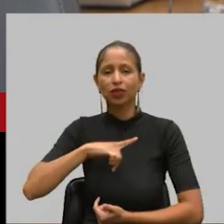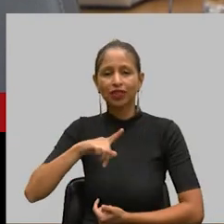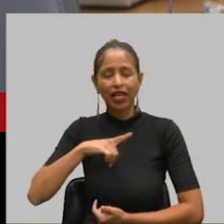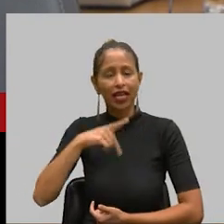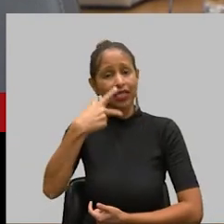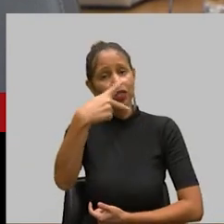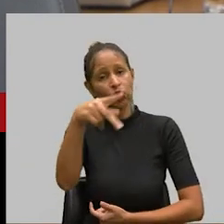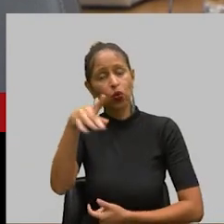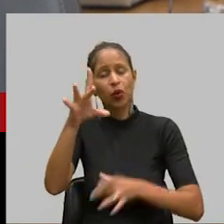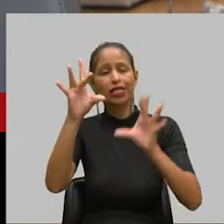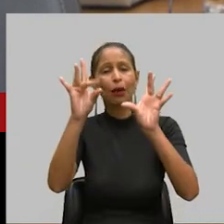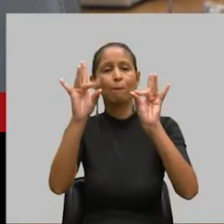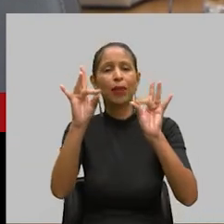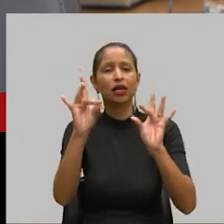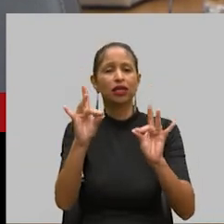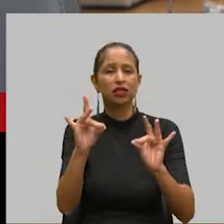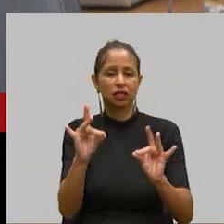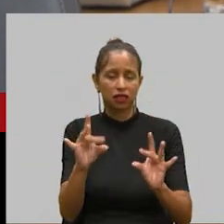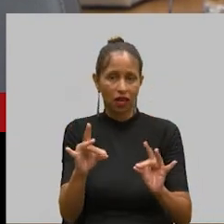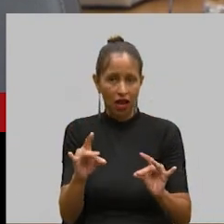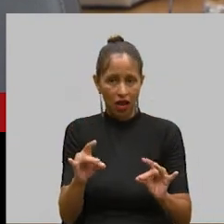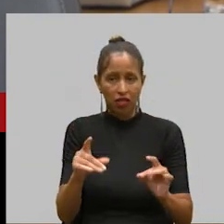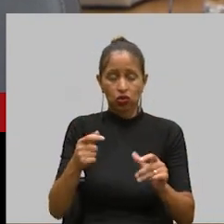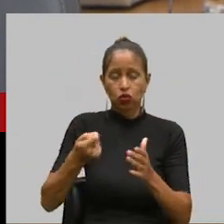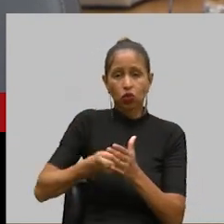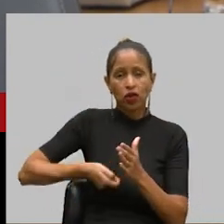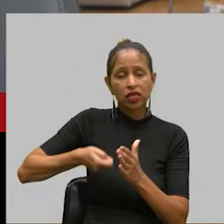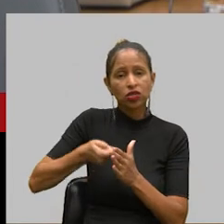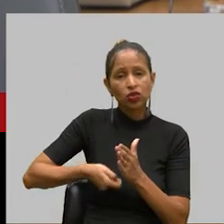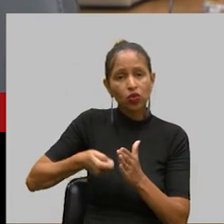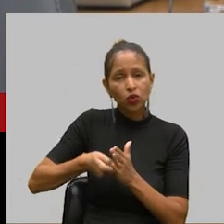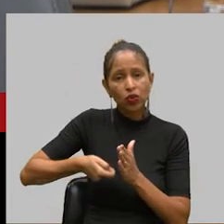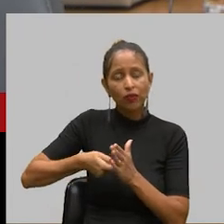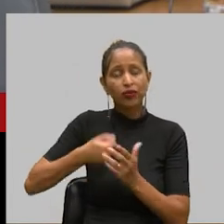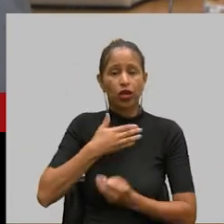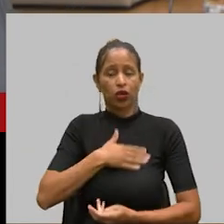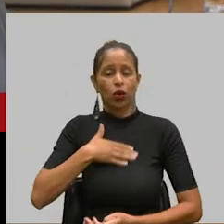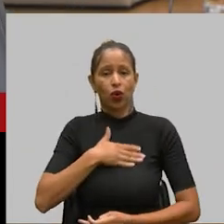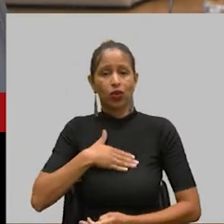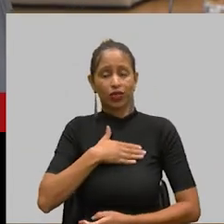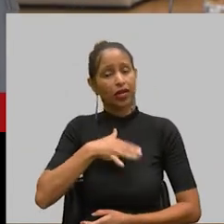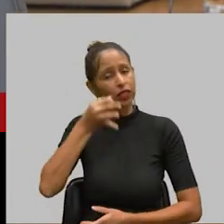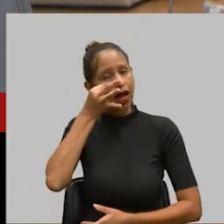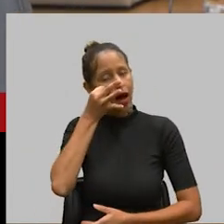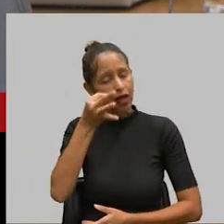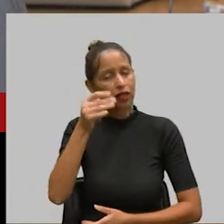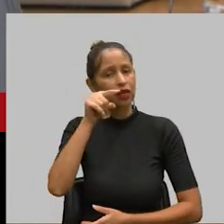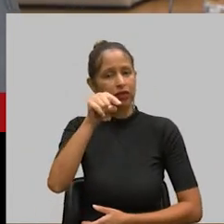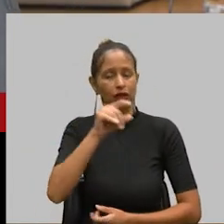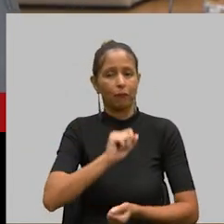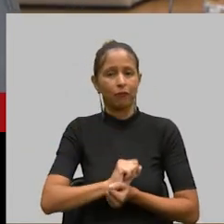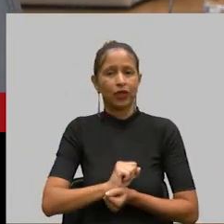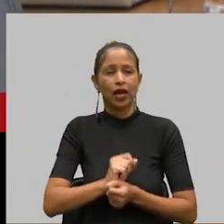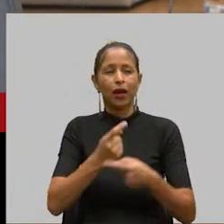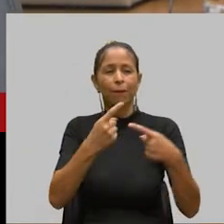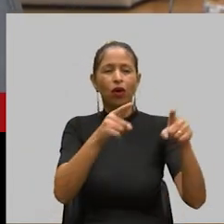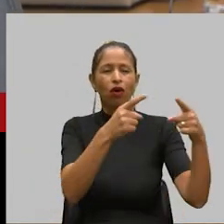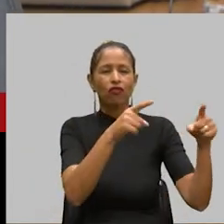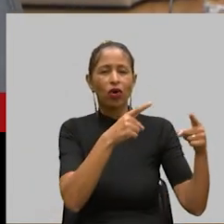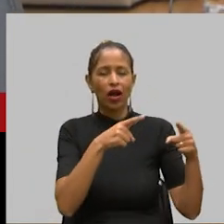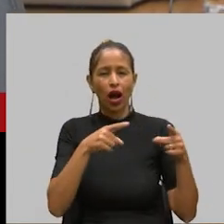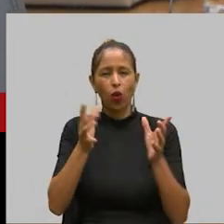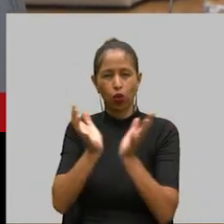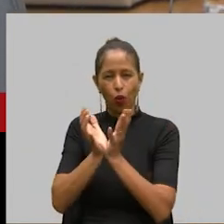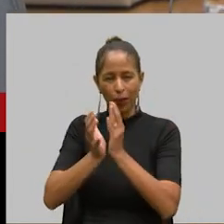suas especif nas suas especificidades suas lutas isso eu gostaria de chamar atenção aqui e provocar o debate entre